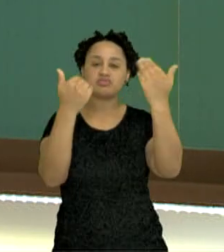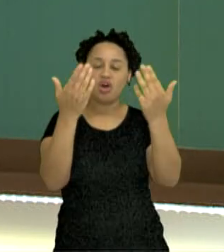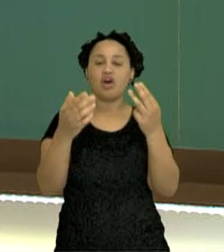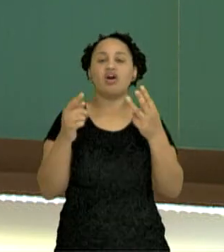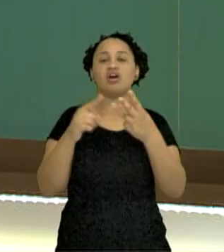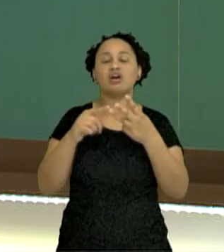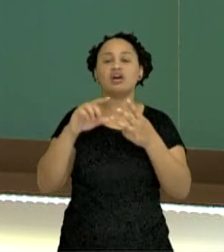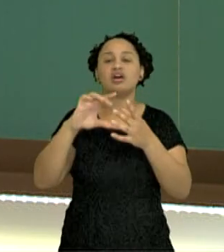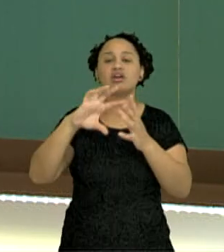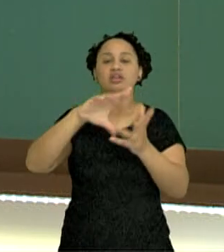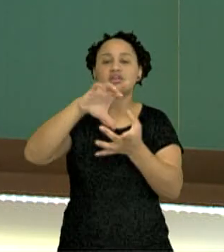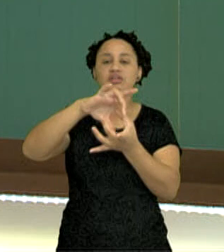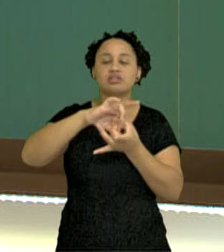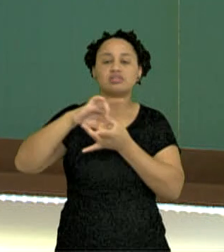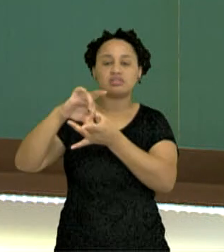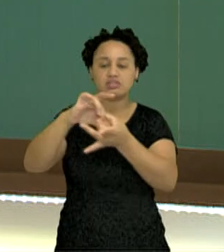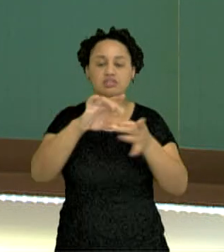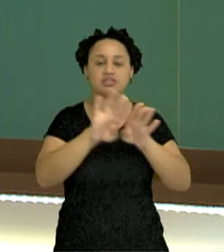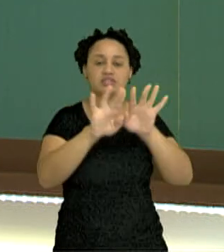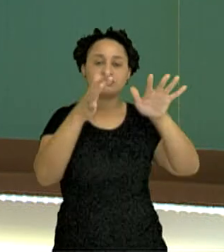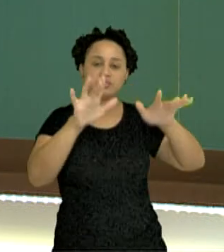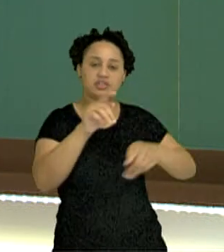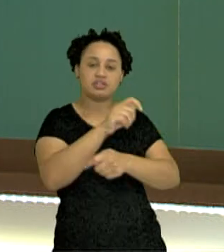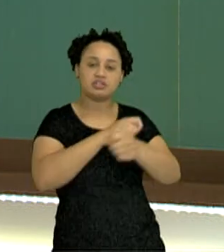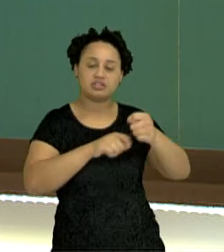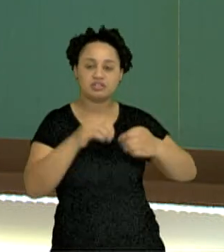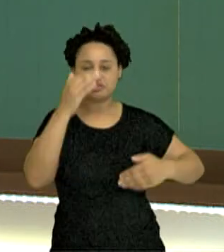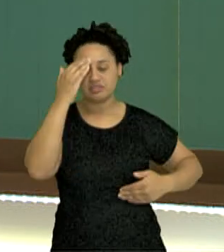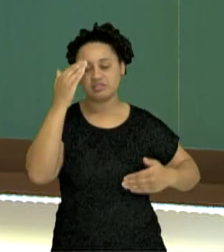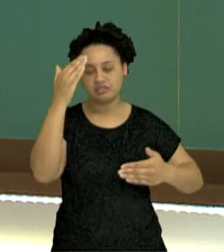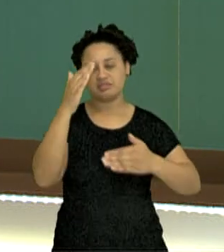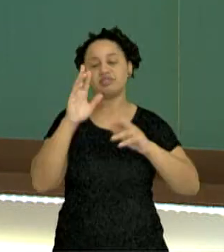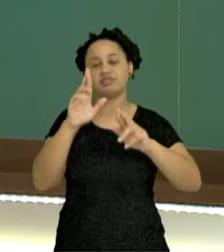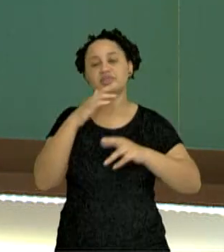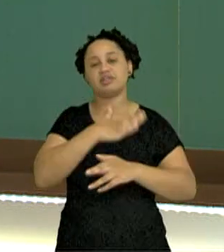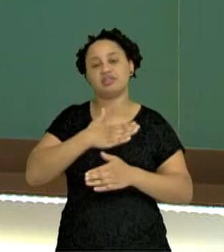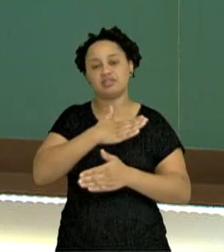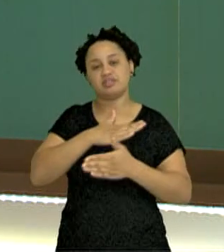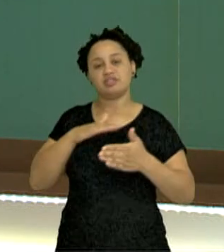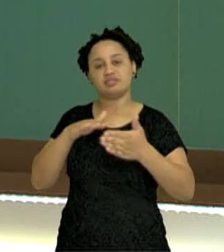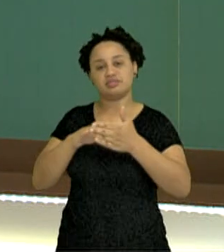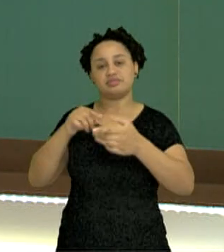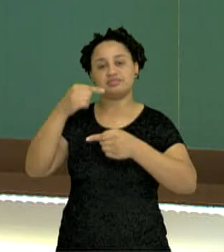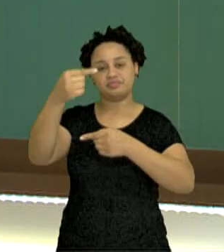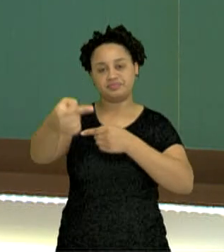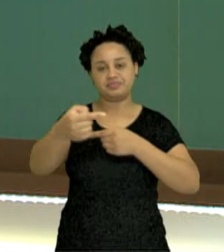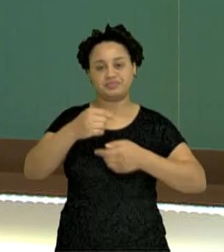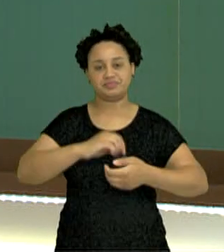globalização e também crises econômicas. Muito obrigado, espero que tenham gostado e até breve.